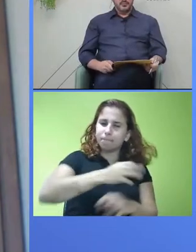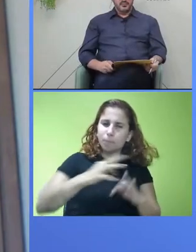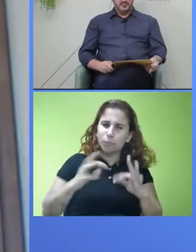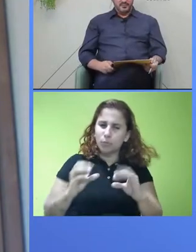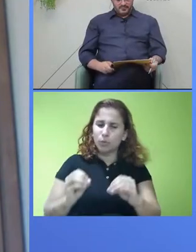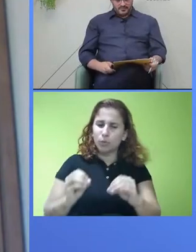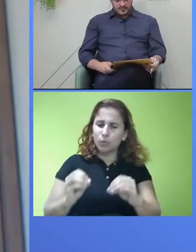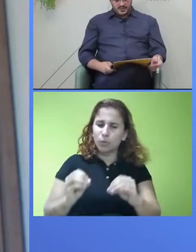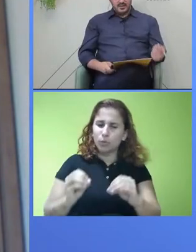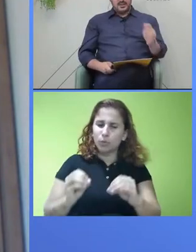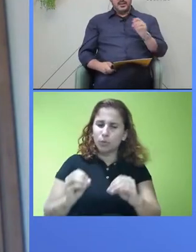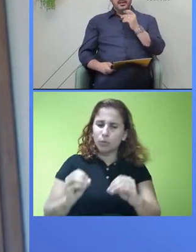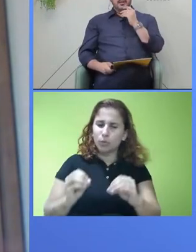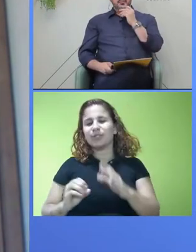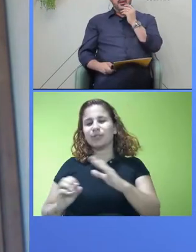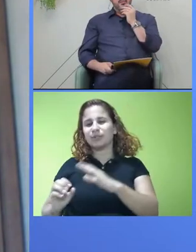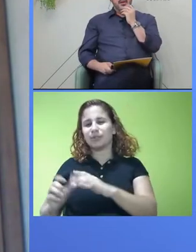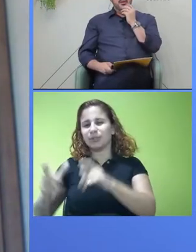aí.